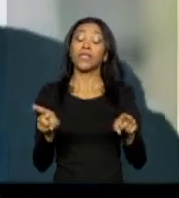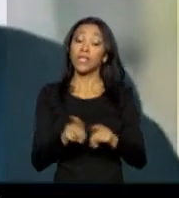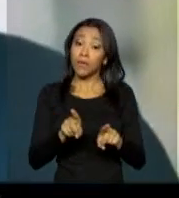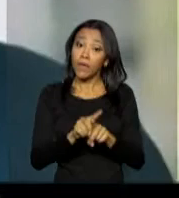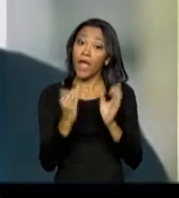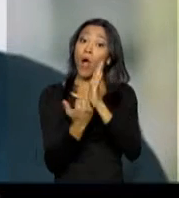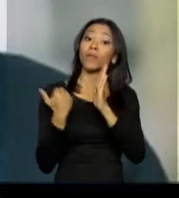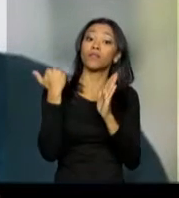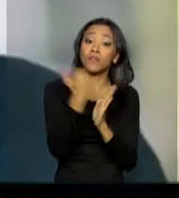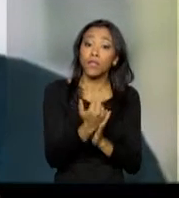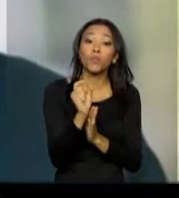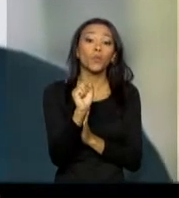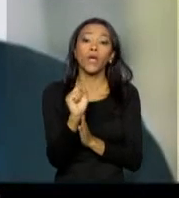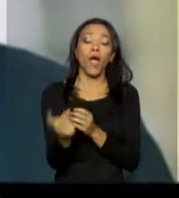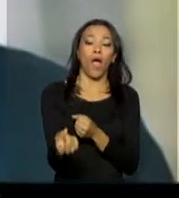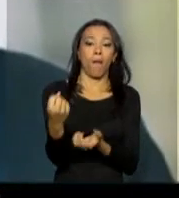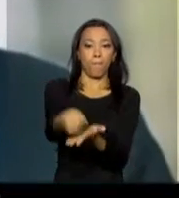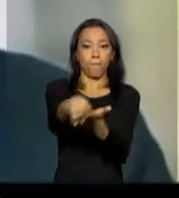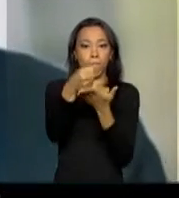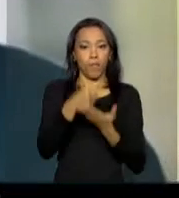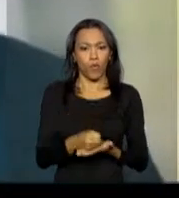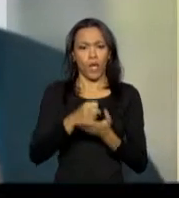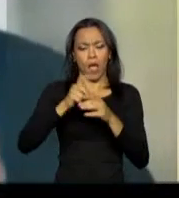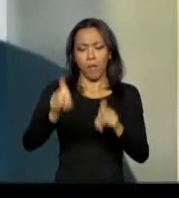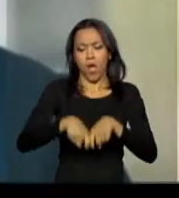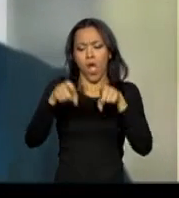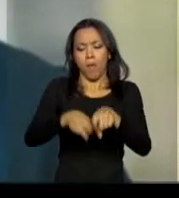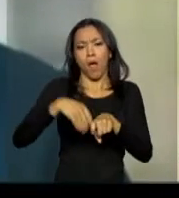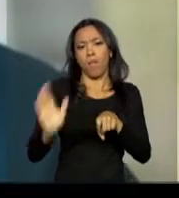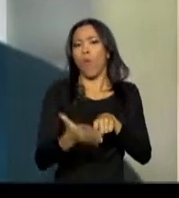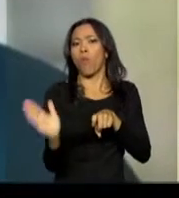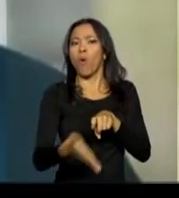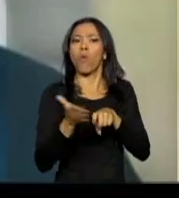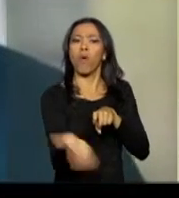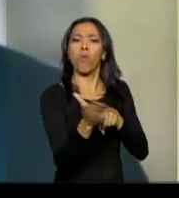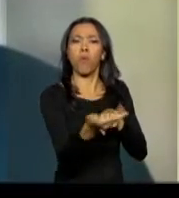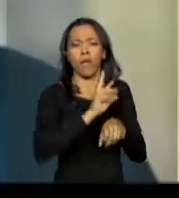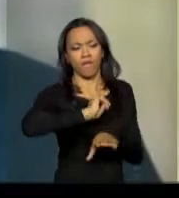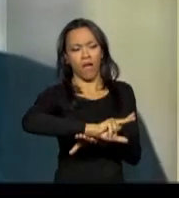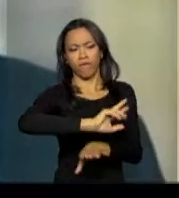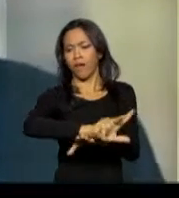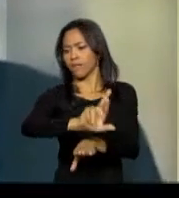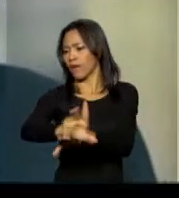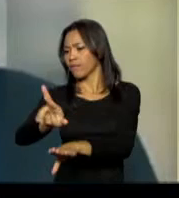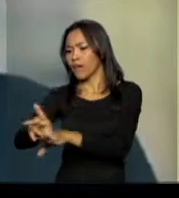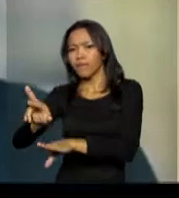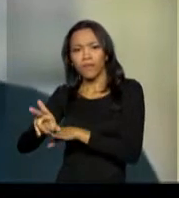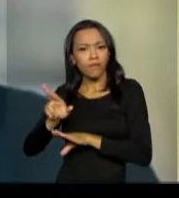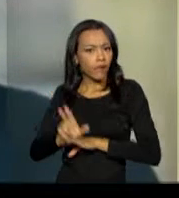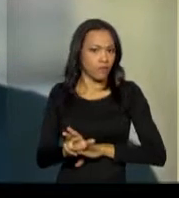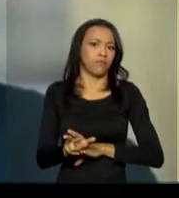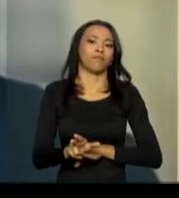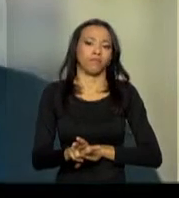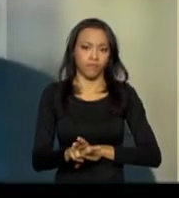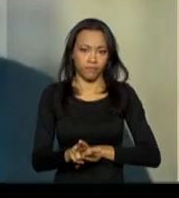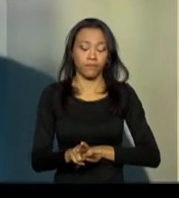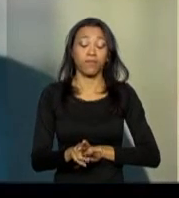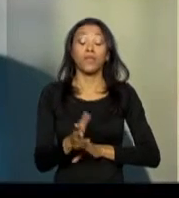aumentamos o apoio à produção agropecuária em todos os seus formatos e escalas